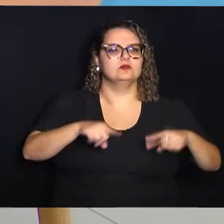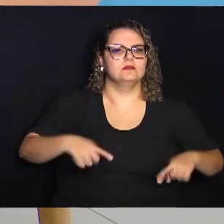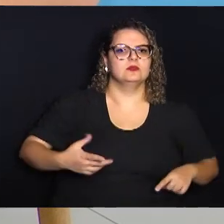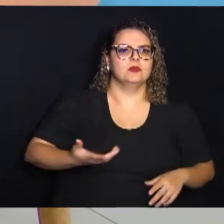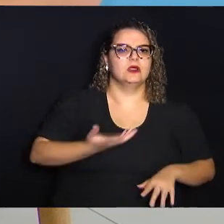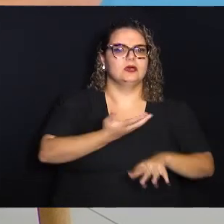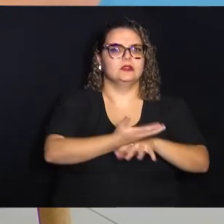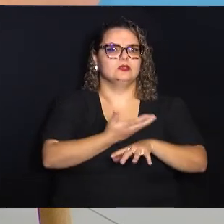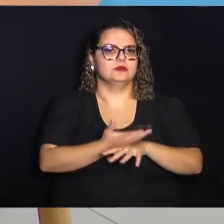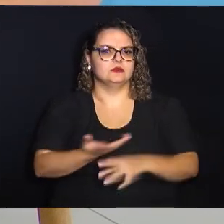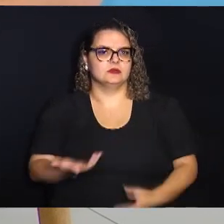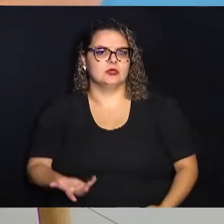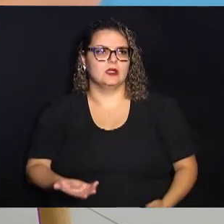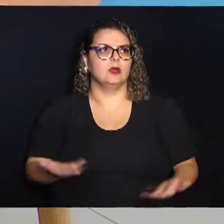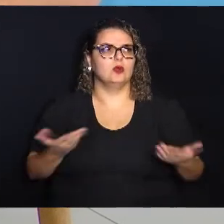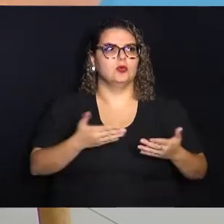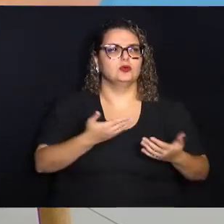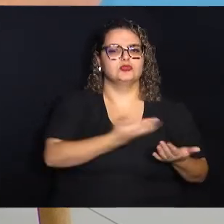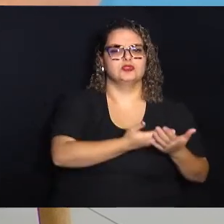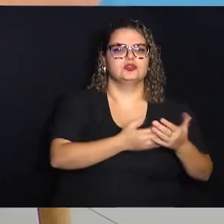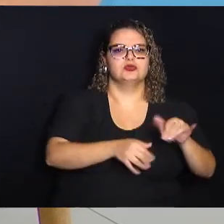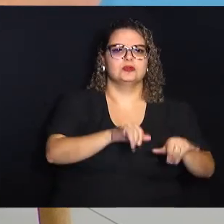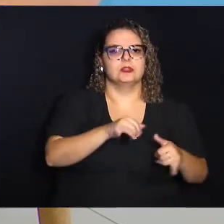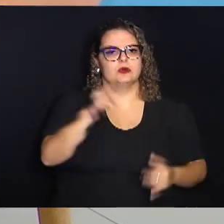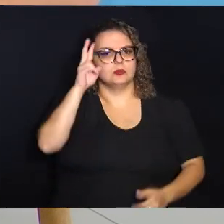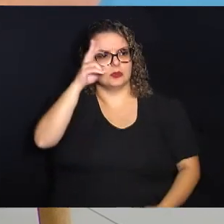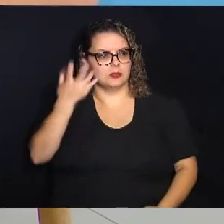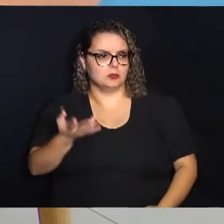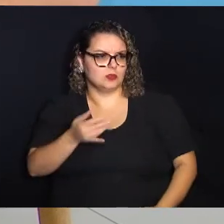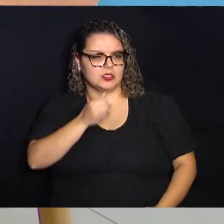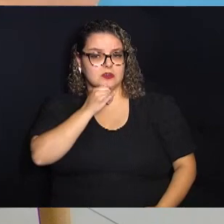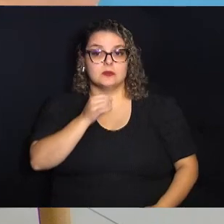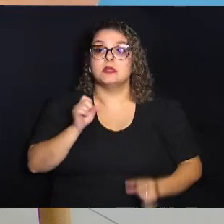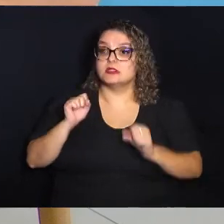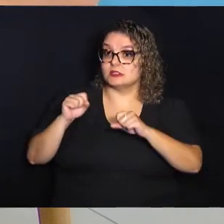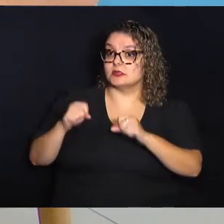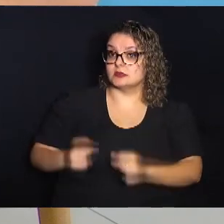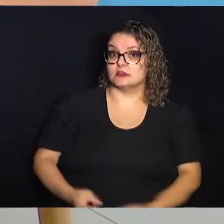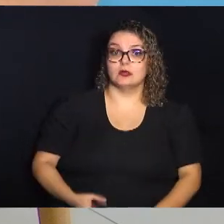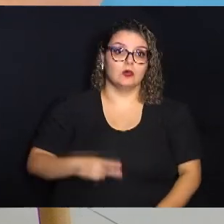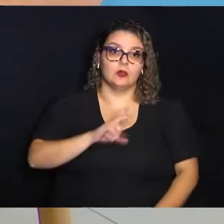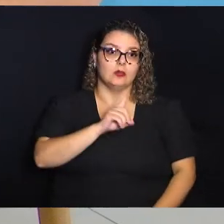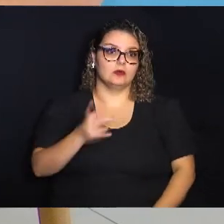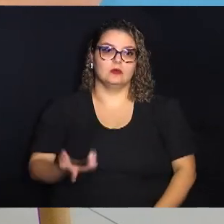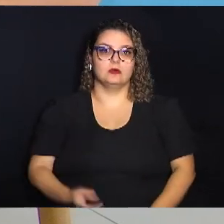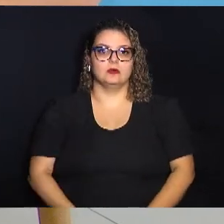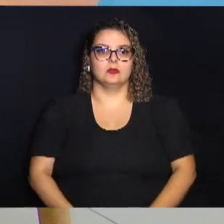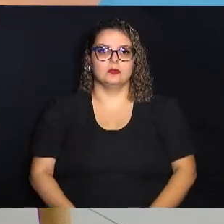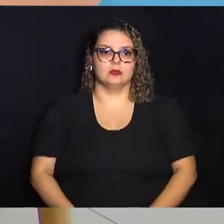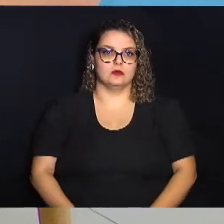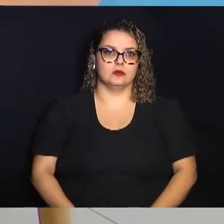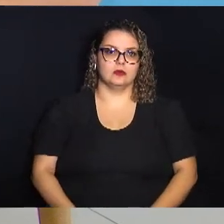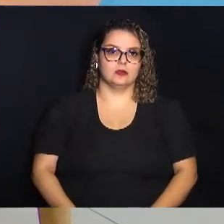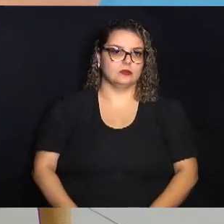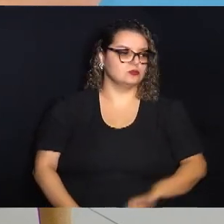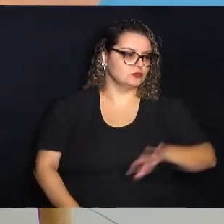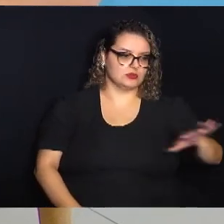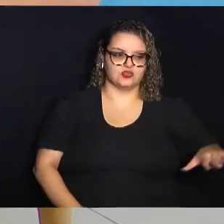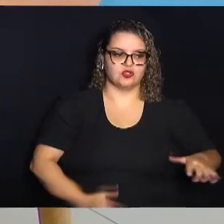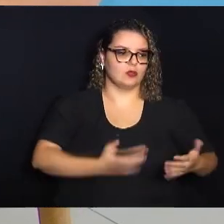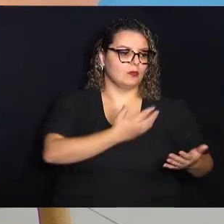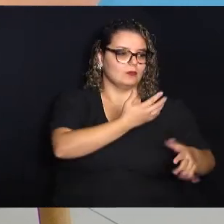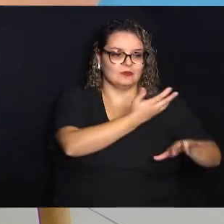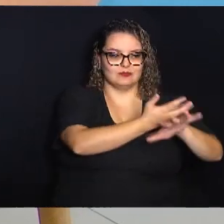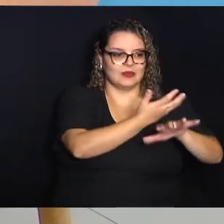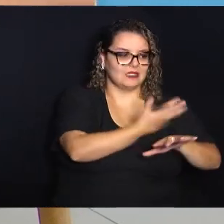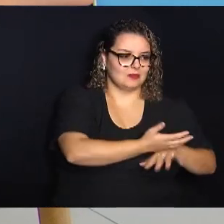matérias? Hoje eu vou estudar Química e História, por exemplo? Ou não? Sim, é legal, um dia eu vou estudar só exatas,